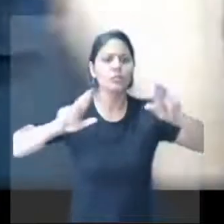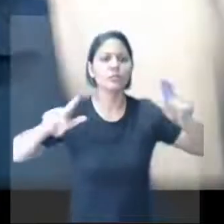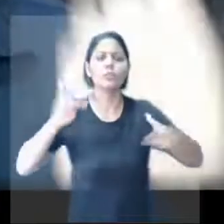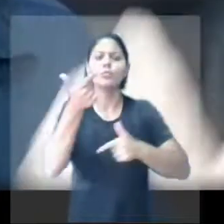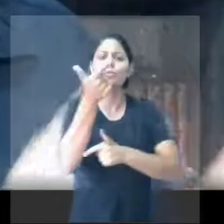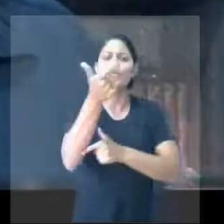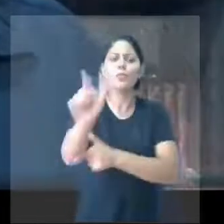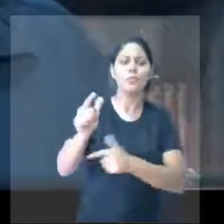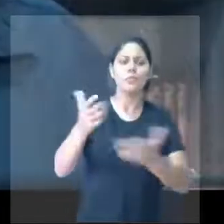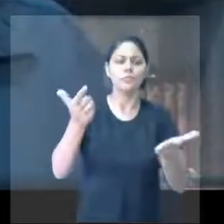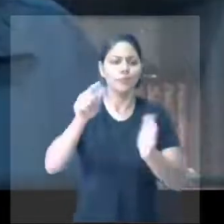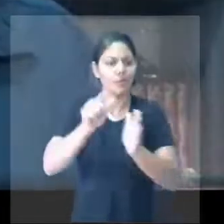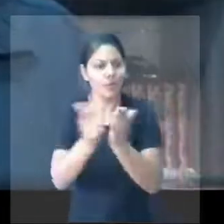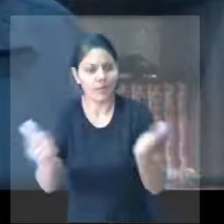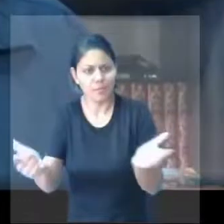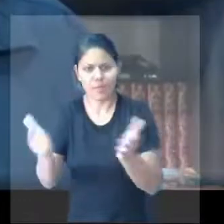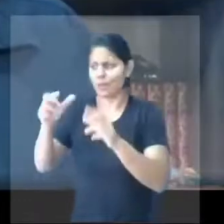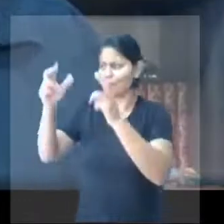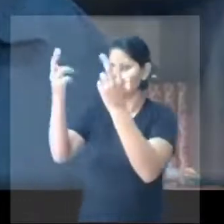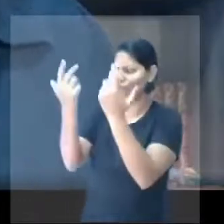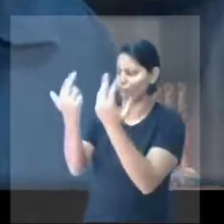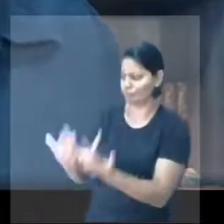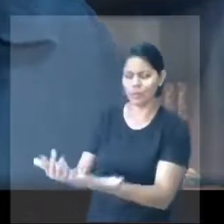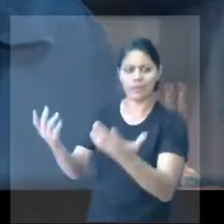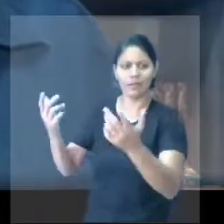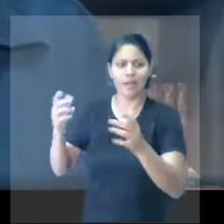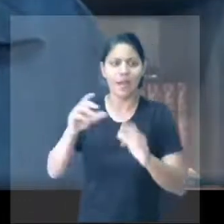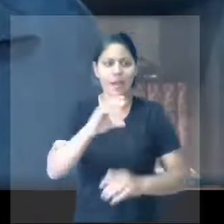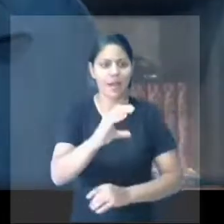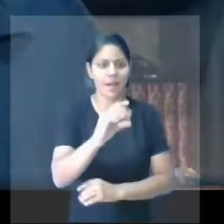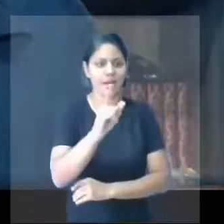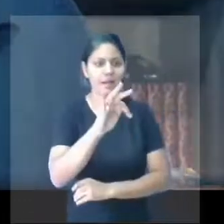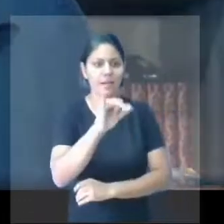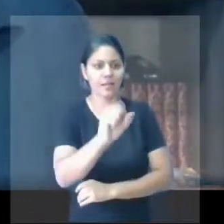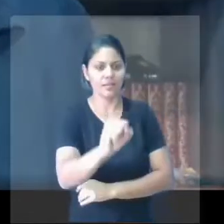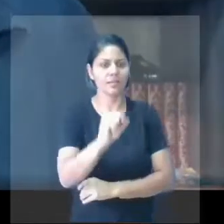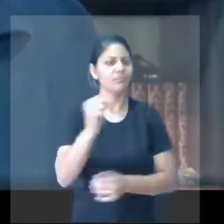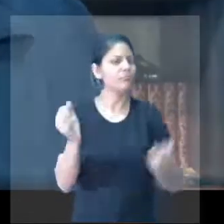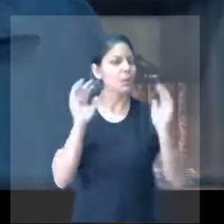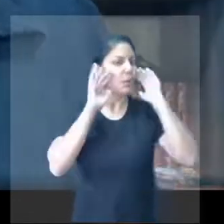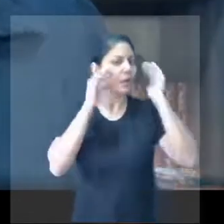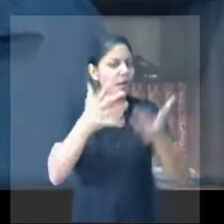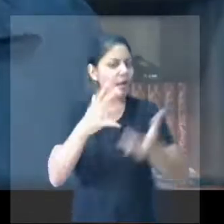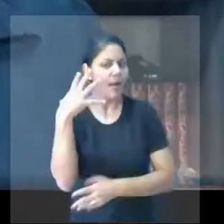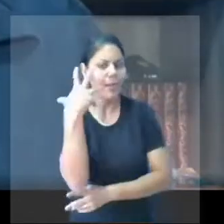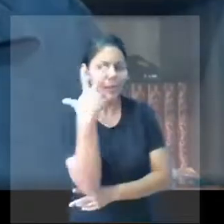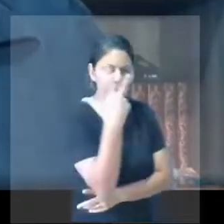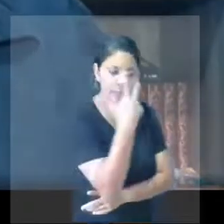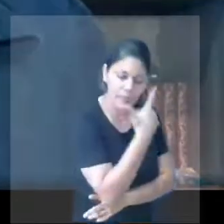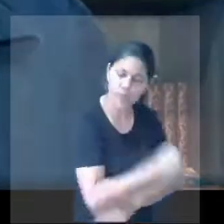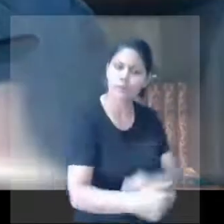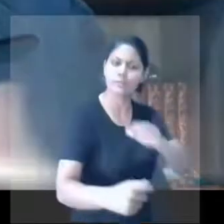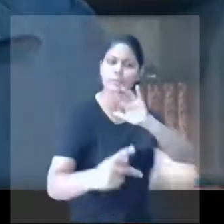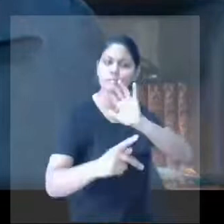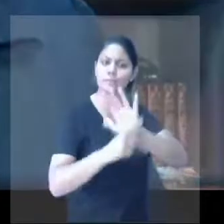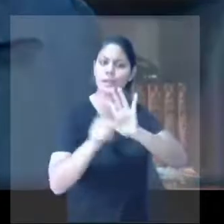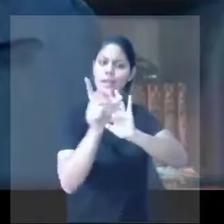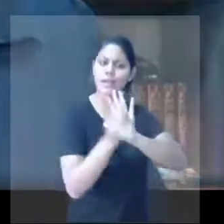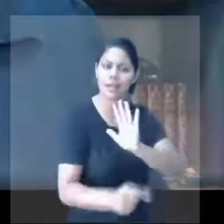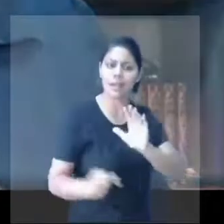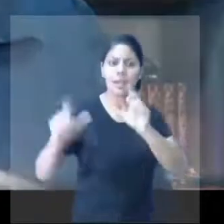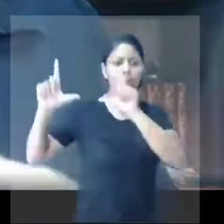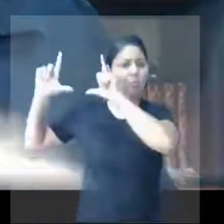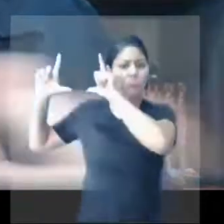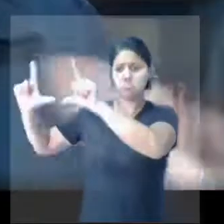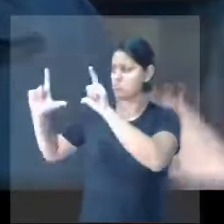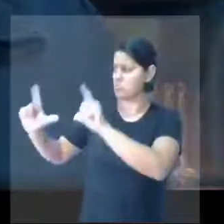curso ou de qualquer outra coisa do tipo. Porque o clássico, além de te inspirar pela própria beleza, né, que nem assim como os quadros,